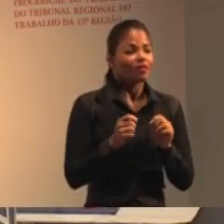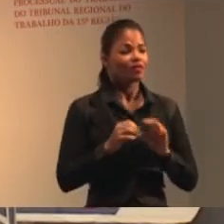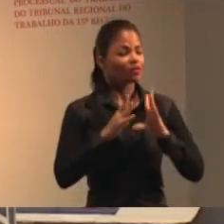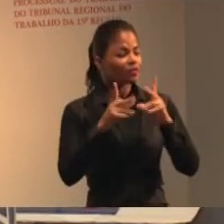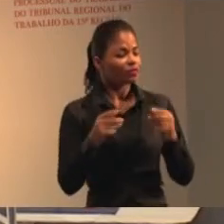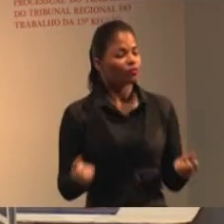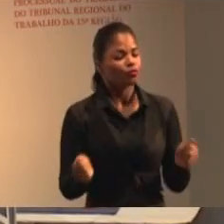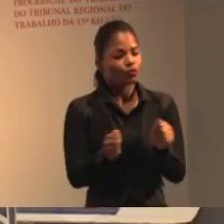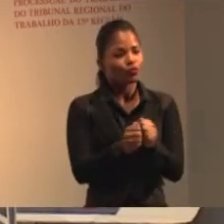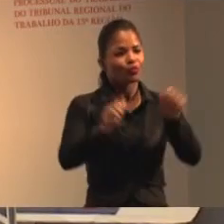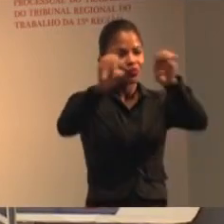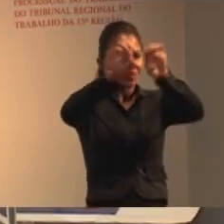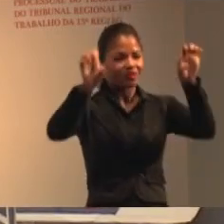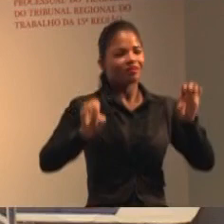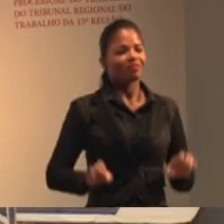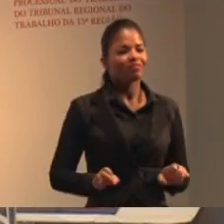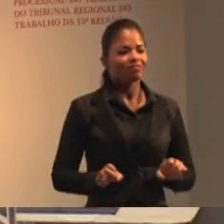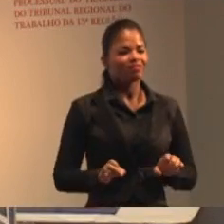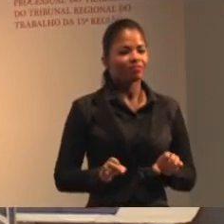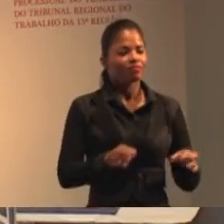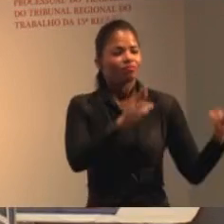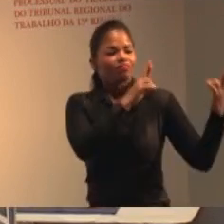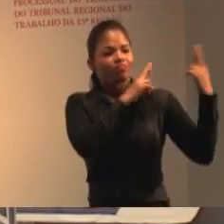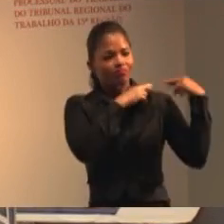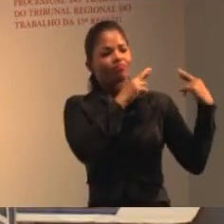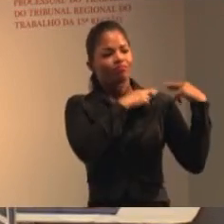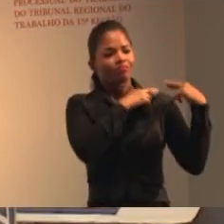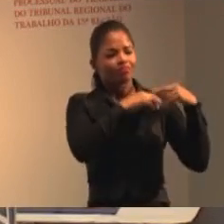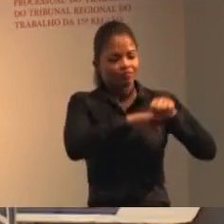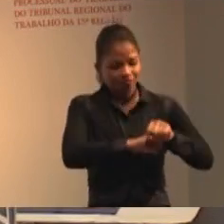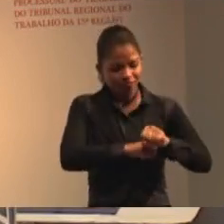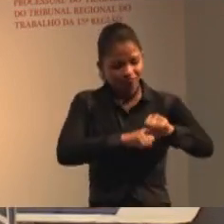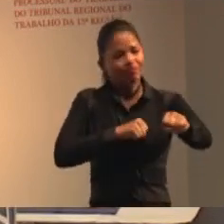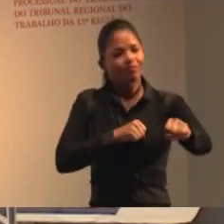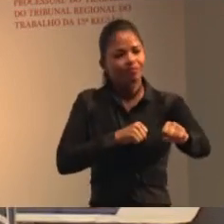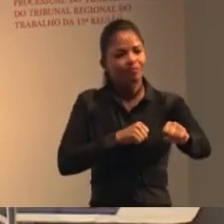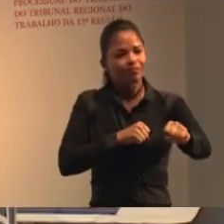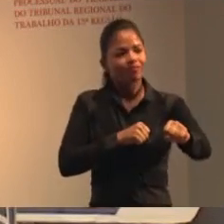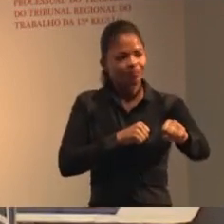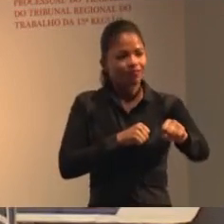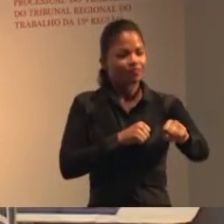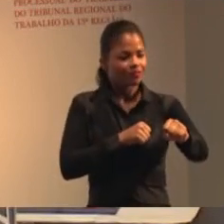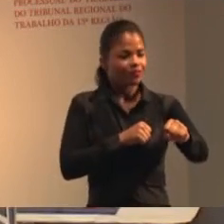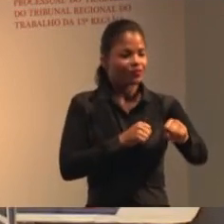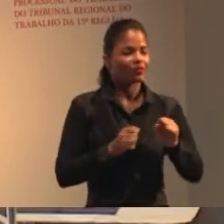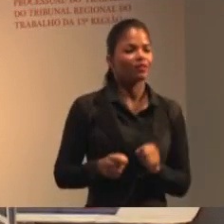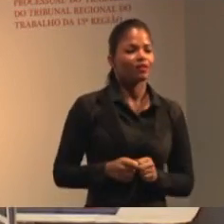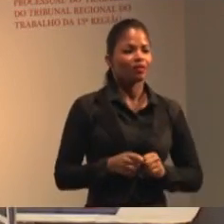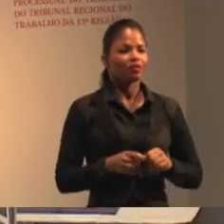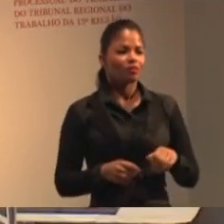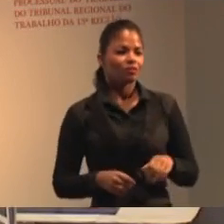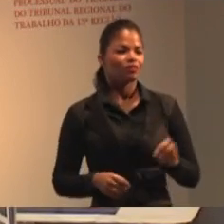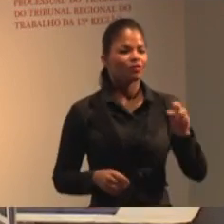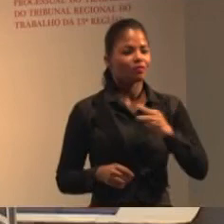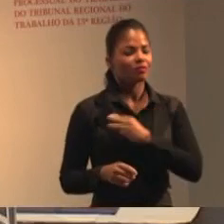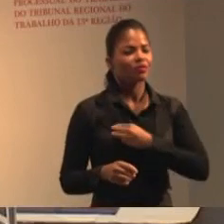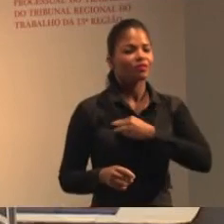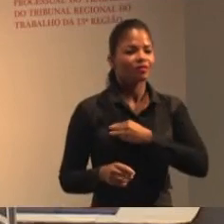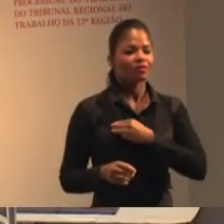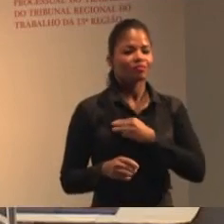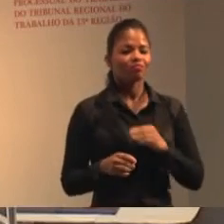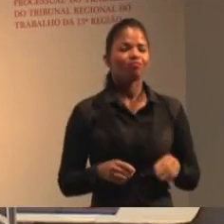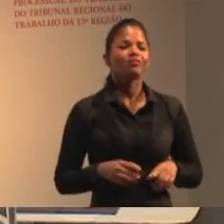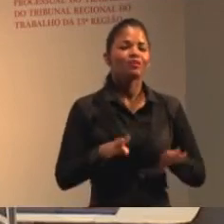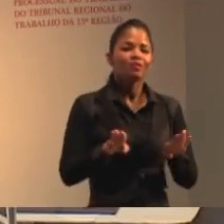desse sistema, é responsável pela formação inicial regional e continuada dos magistrados e